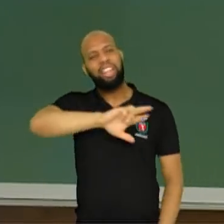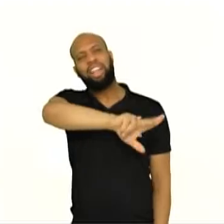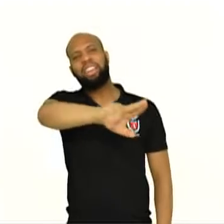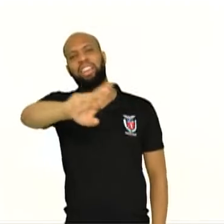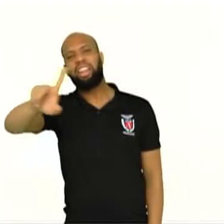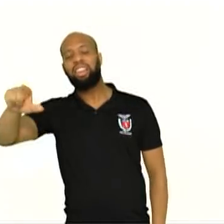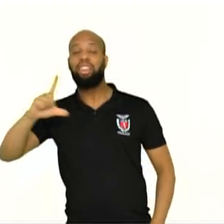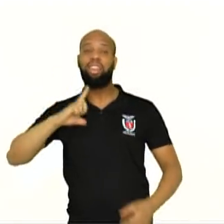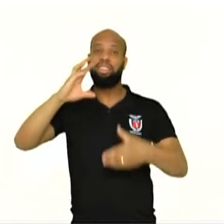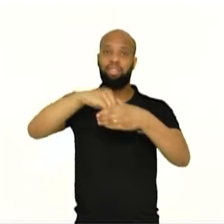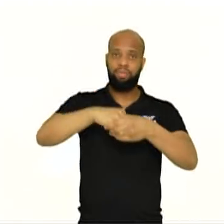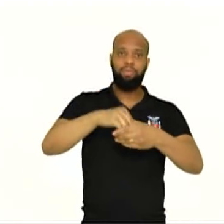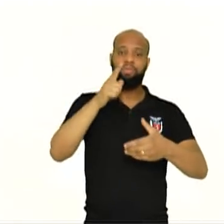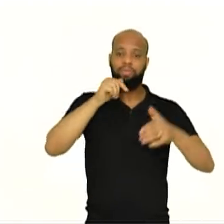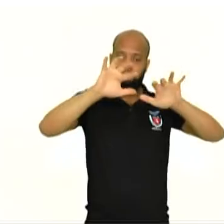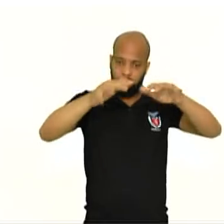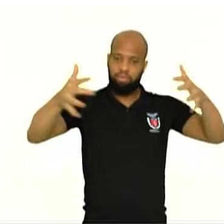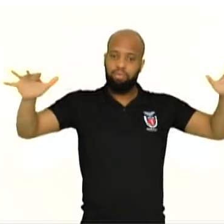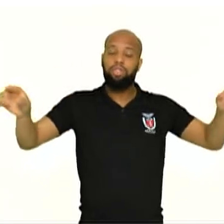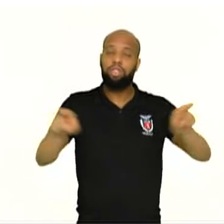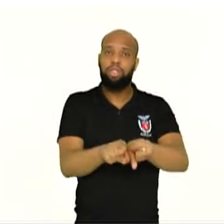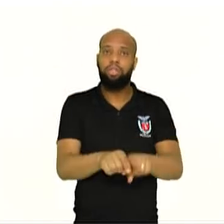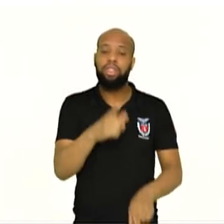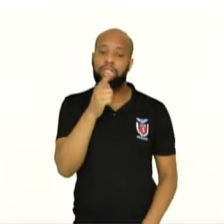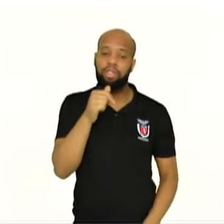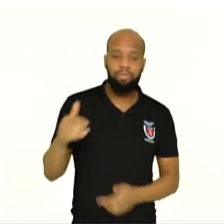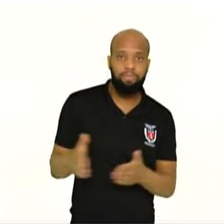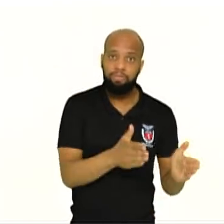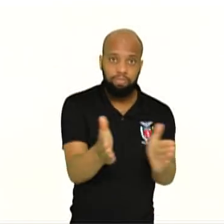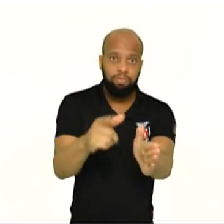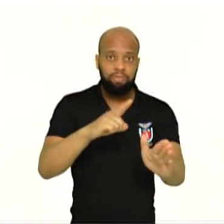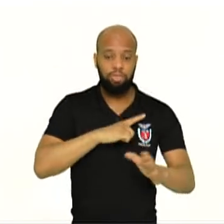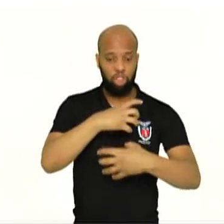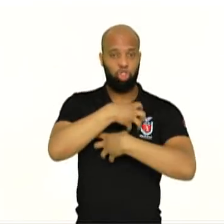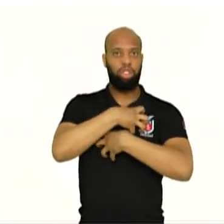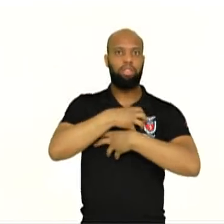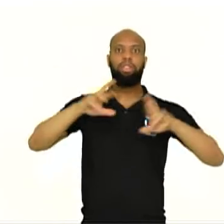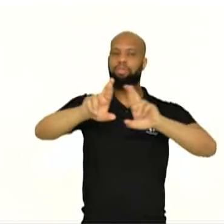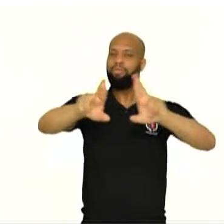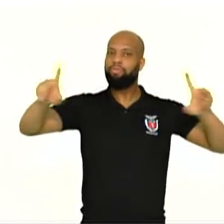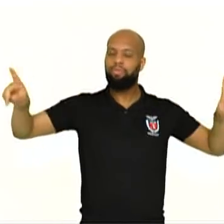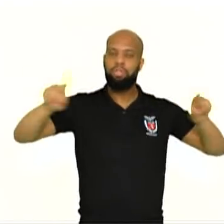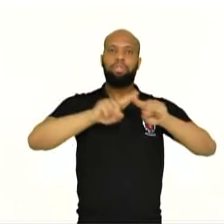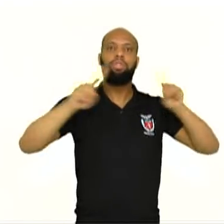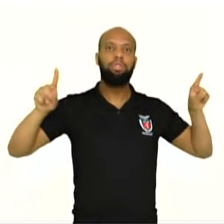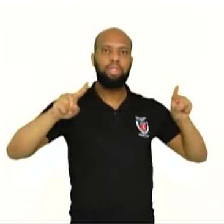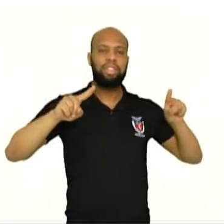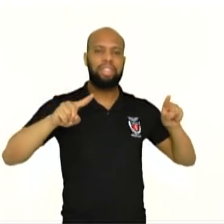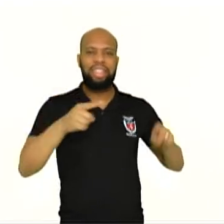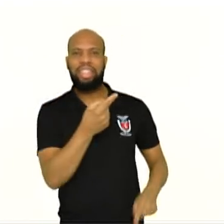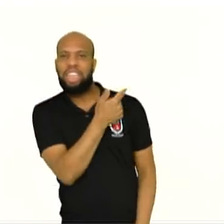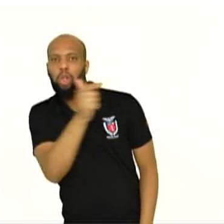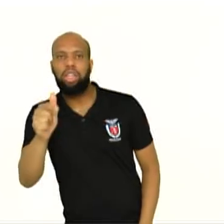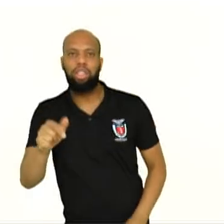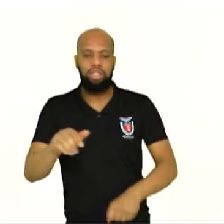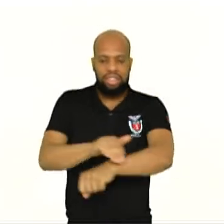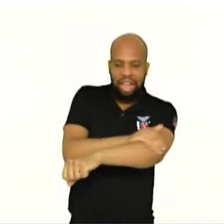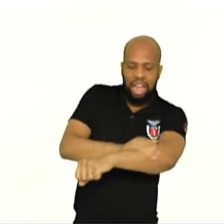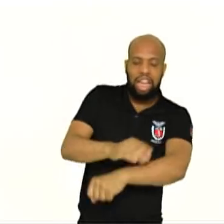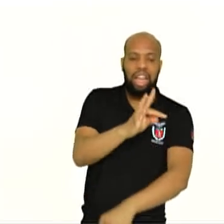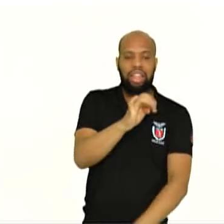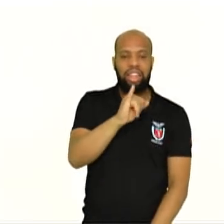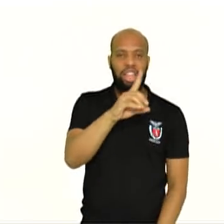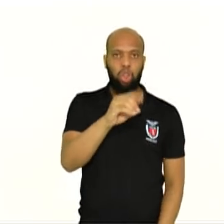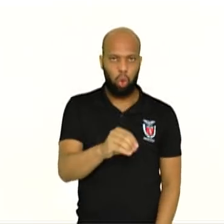no oceano ou até mesmo em um rio. Então, elas vão ter formatos diferentes, mas não vão ter tecidos que formam o corpo